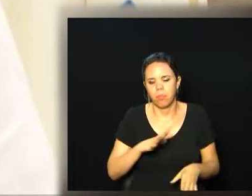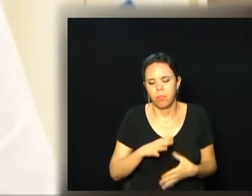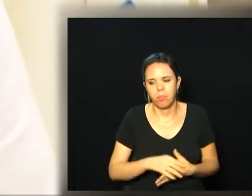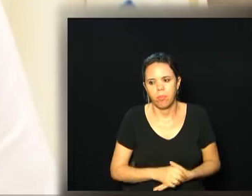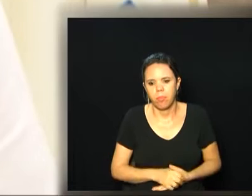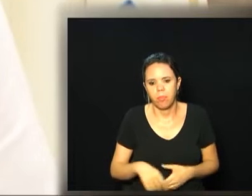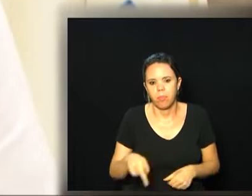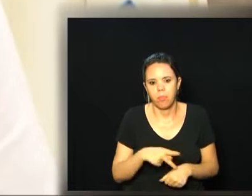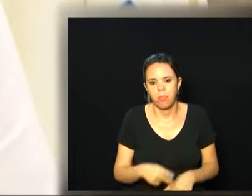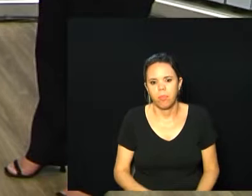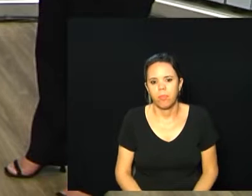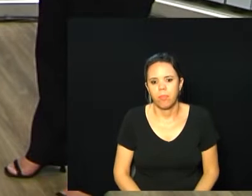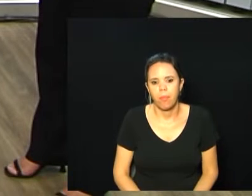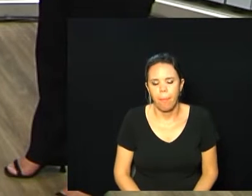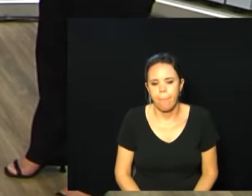cidade e no país, né?